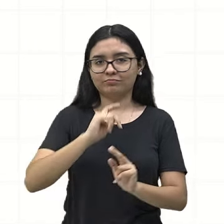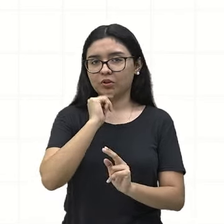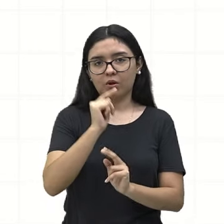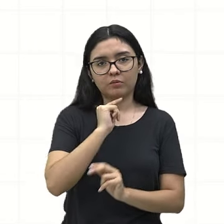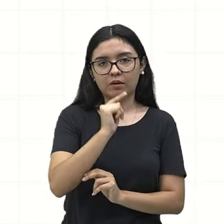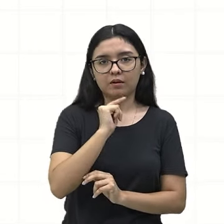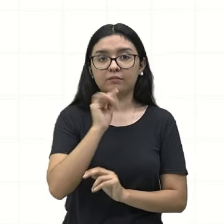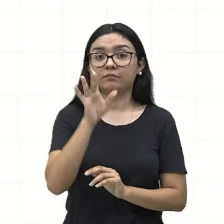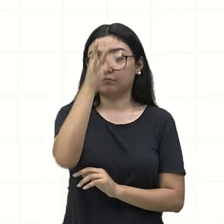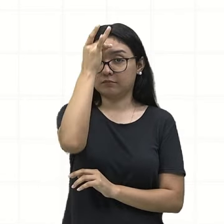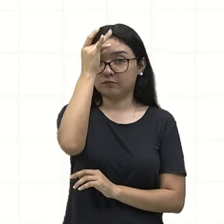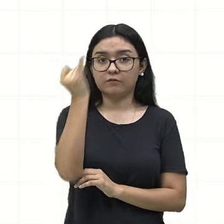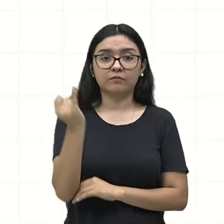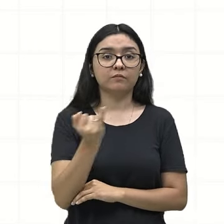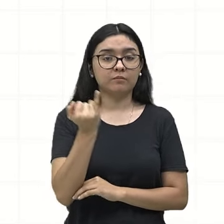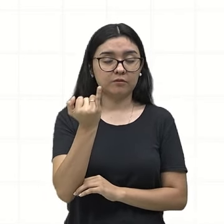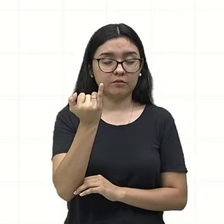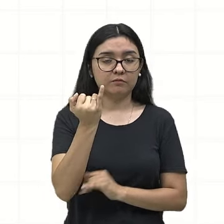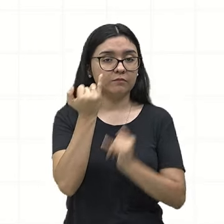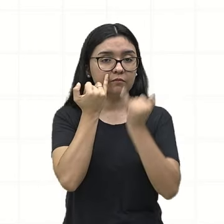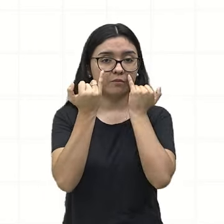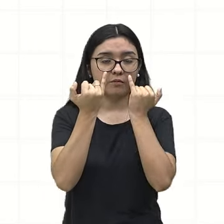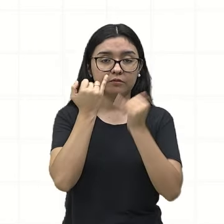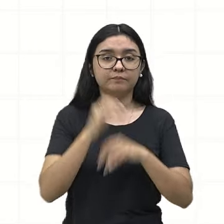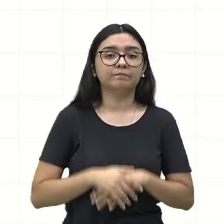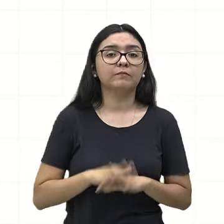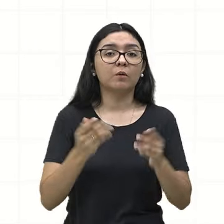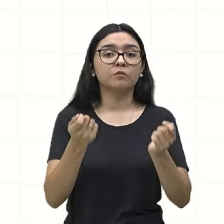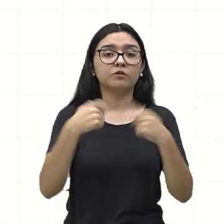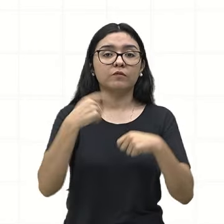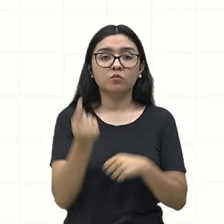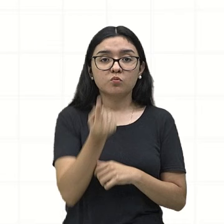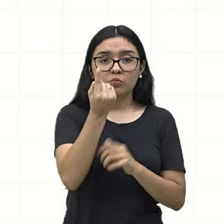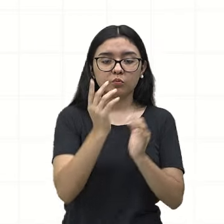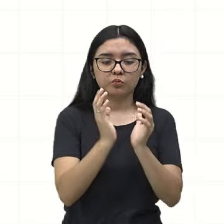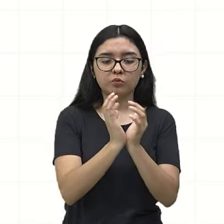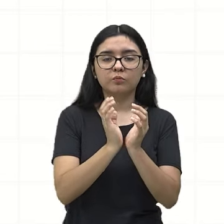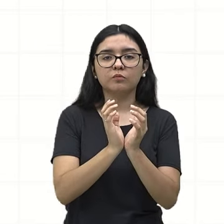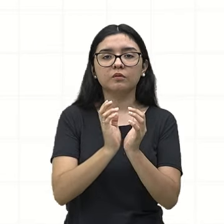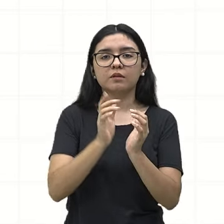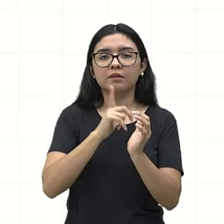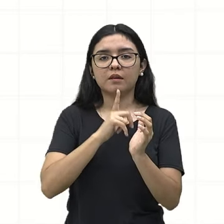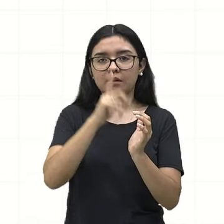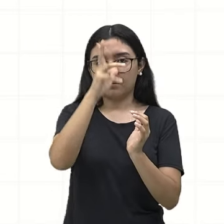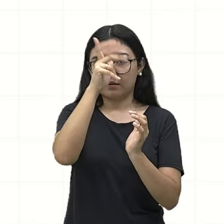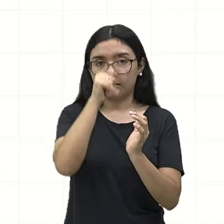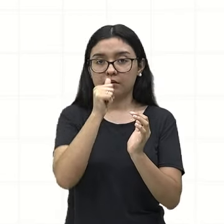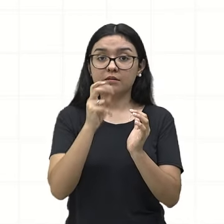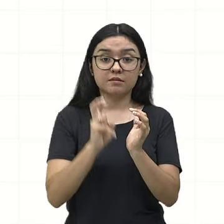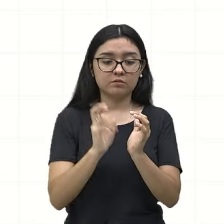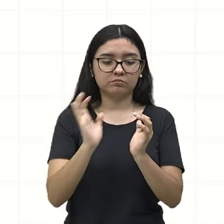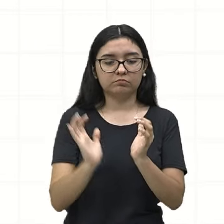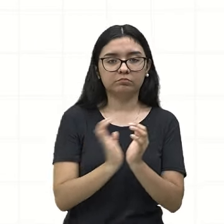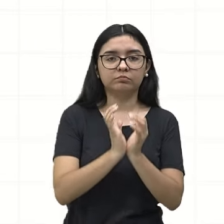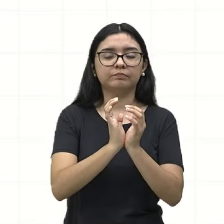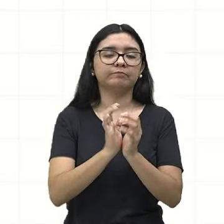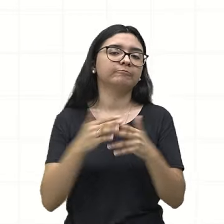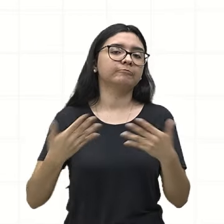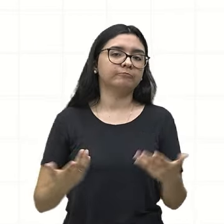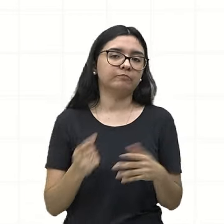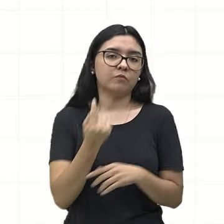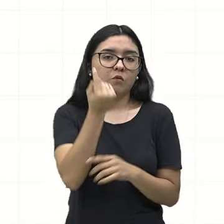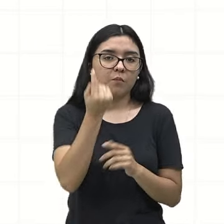bem essa informação, ó. Só dá de formar um grupo contendo 5 galinhas, tá legal? Quando há apenas uma maneira